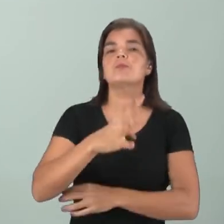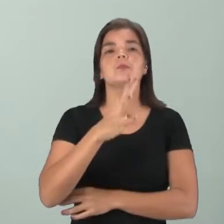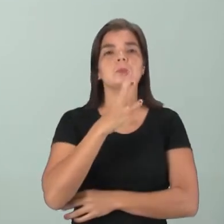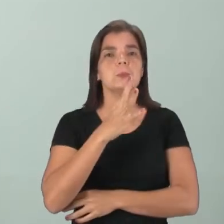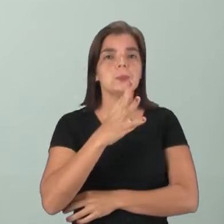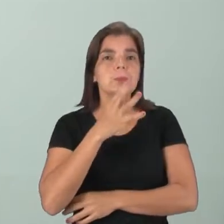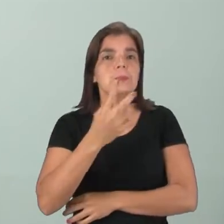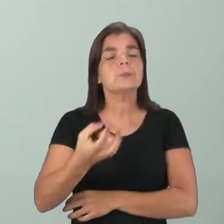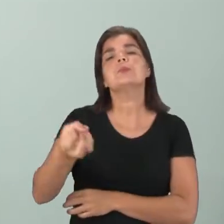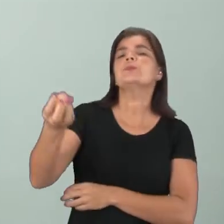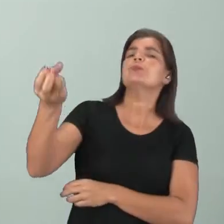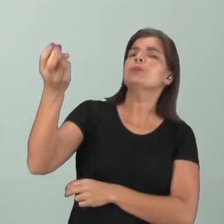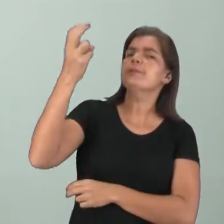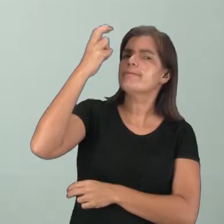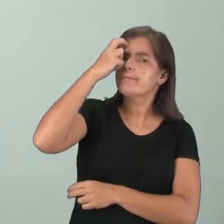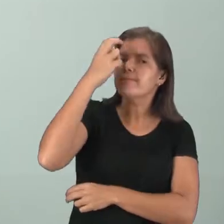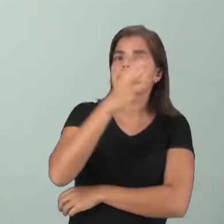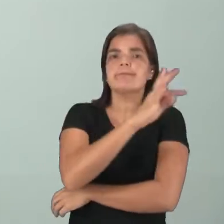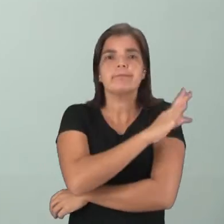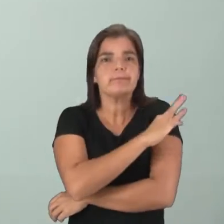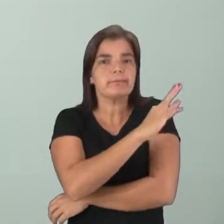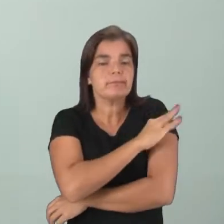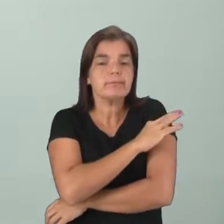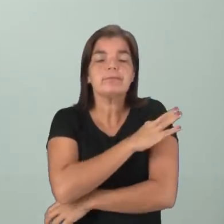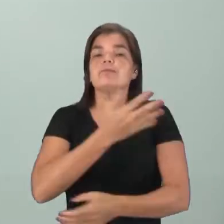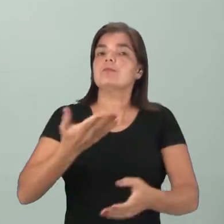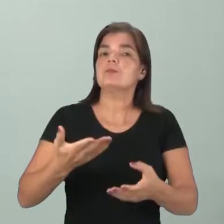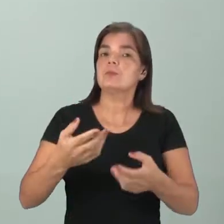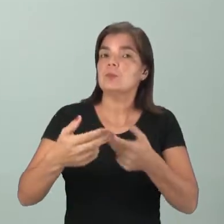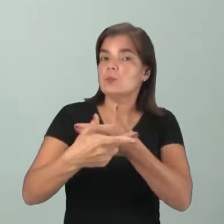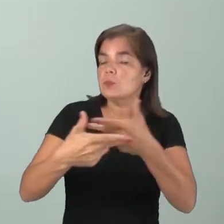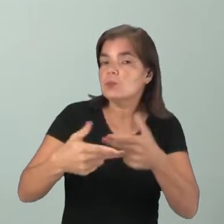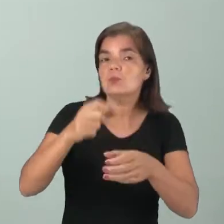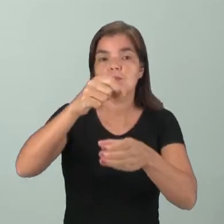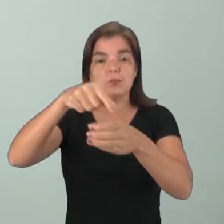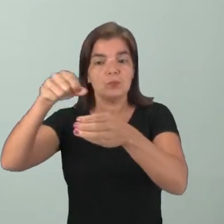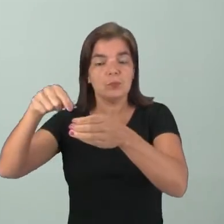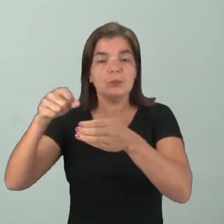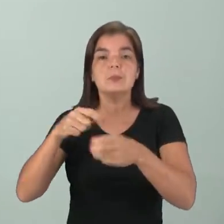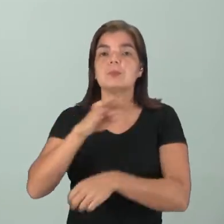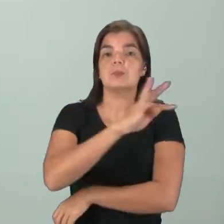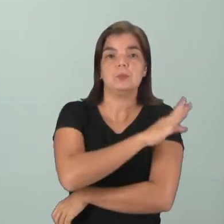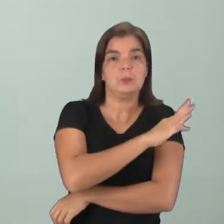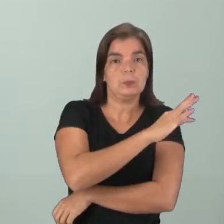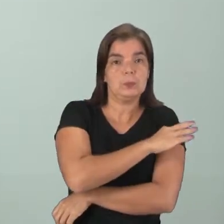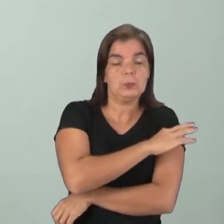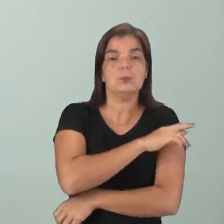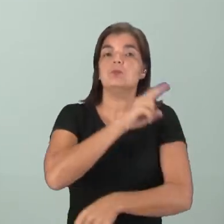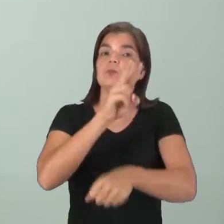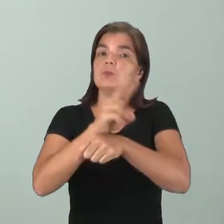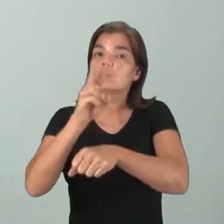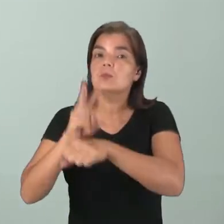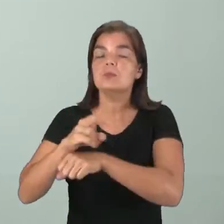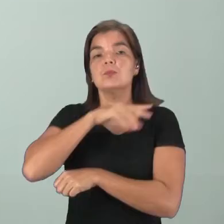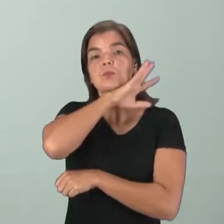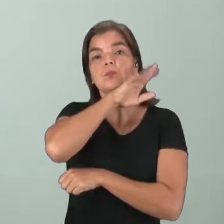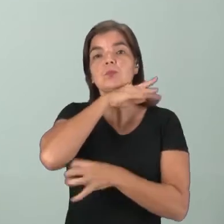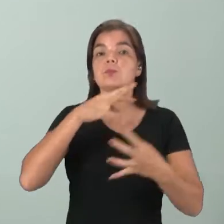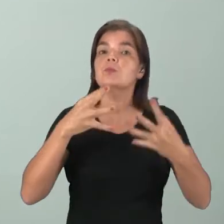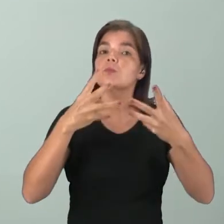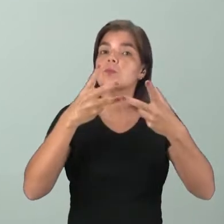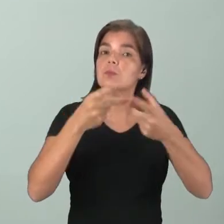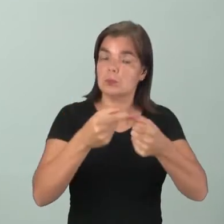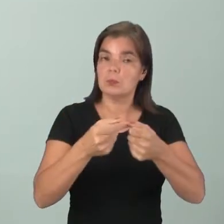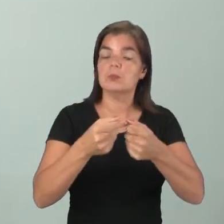o conhecimento, toda a sabedoria, todas as técnicas de produção, de colheita, de plantio, toda a técnica de criação